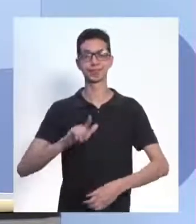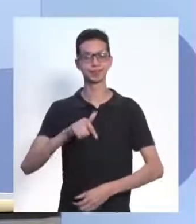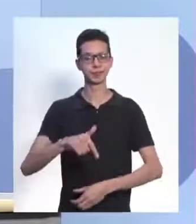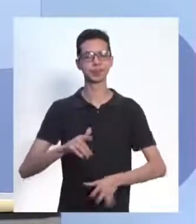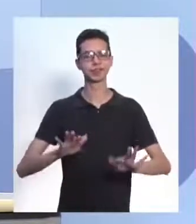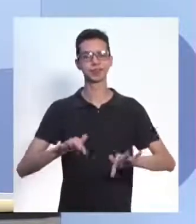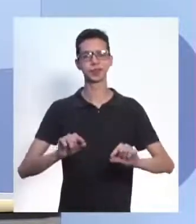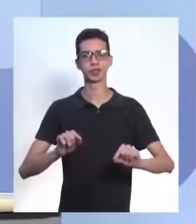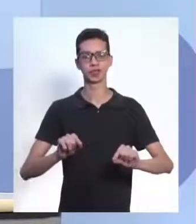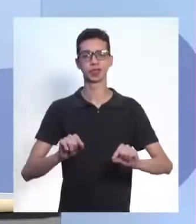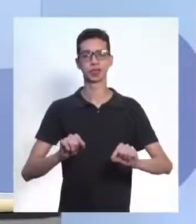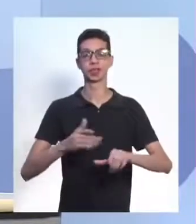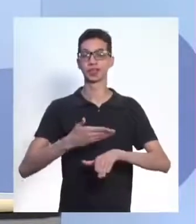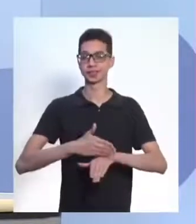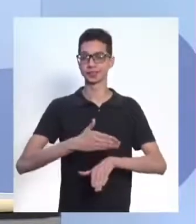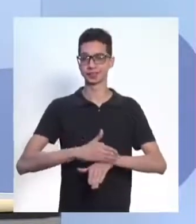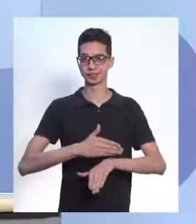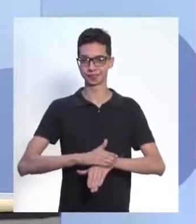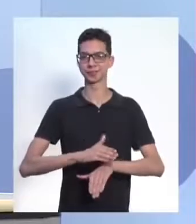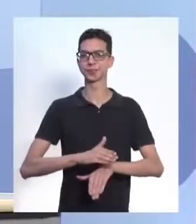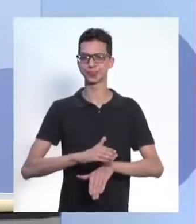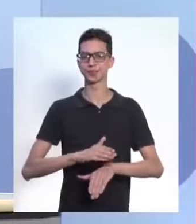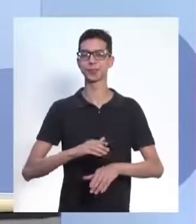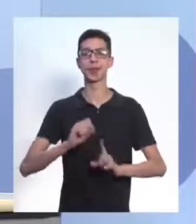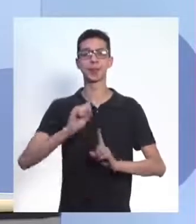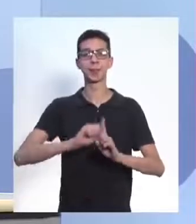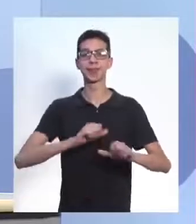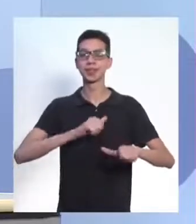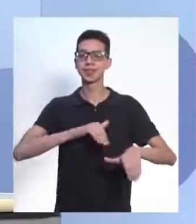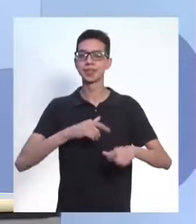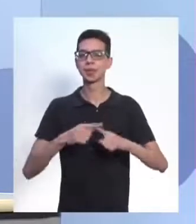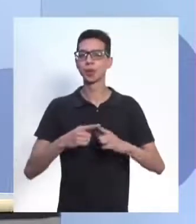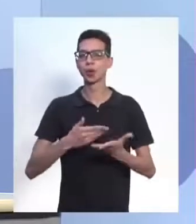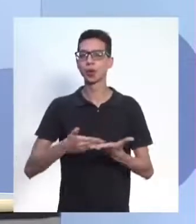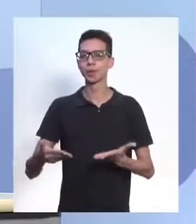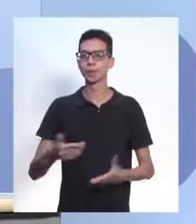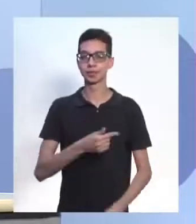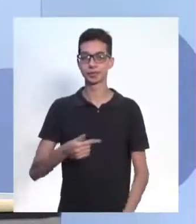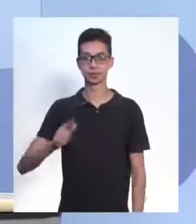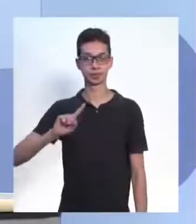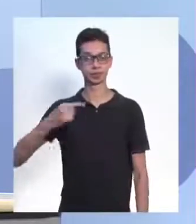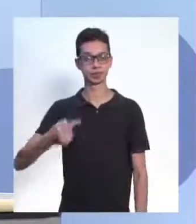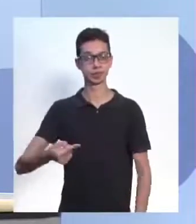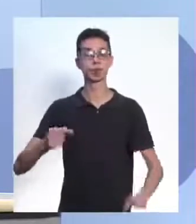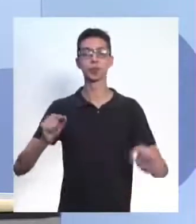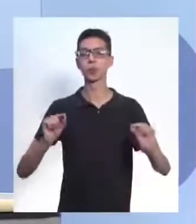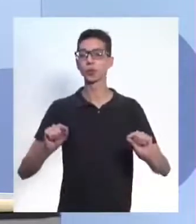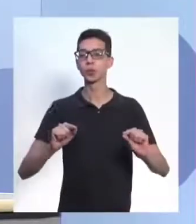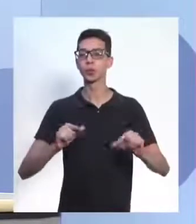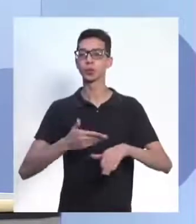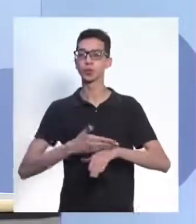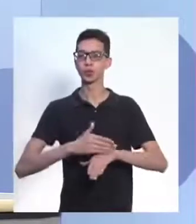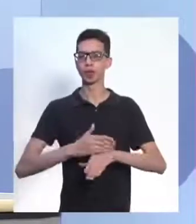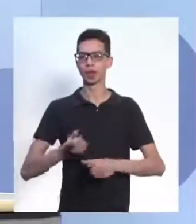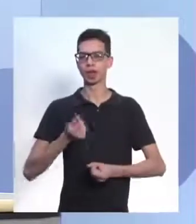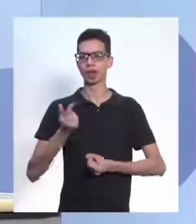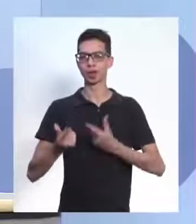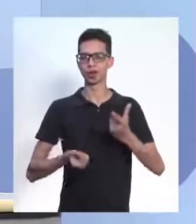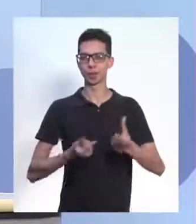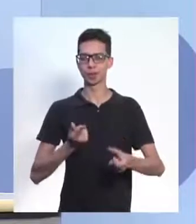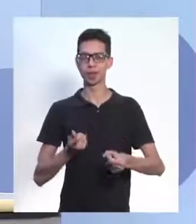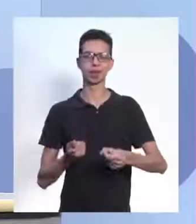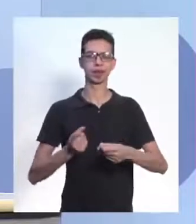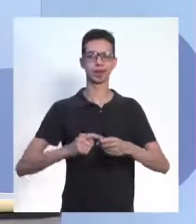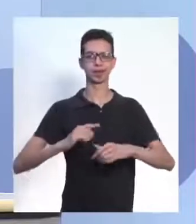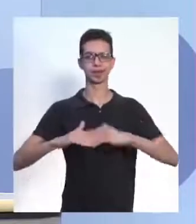de habilidades aí nesse mês de setembro, porque começa a semana que vem algumas habilidades de recuperação. A gente vai